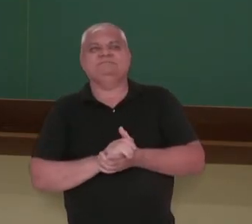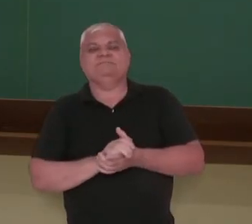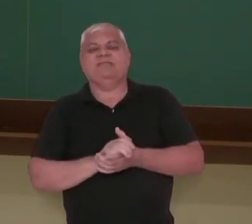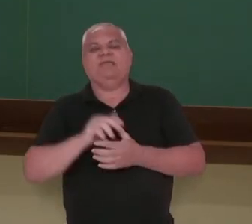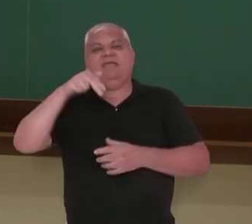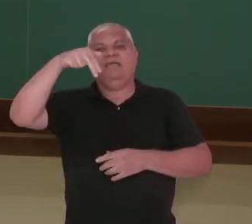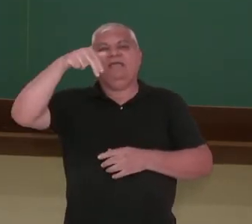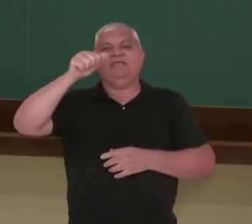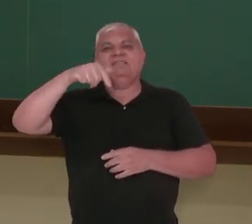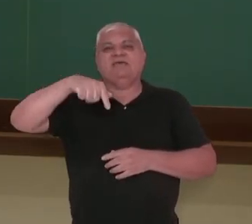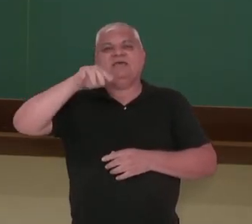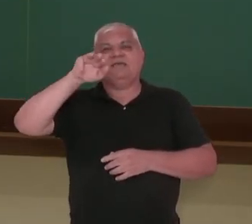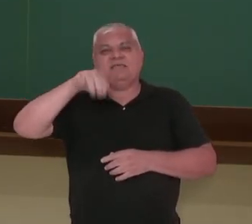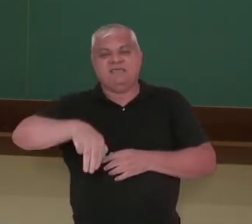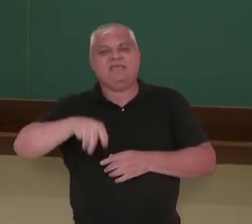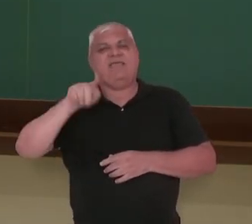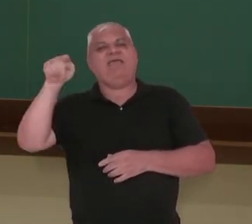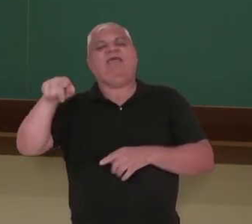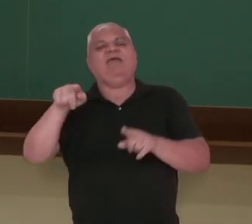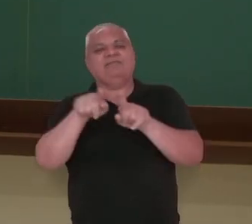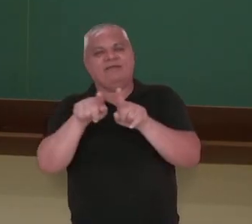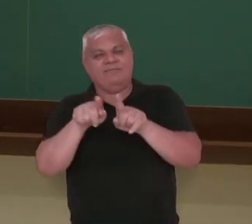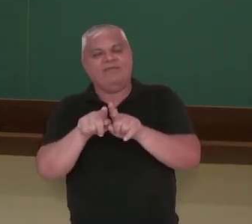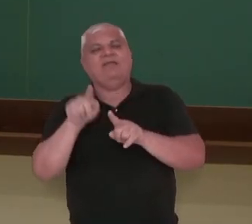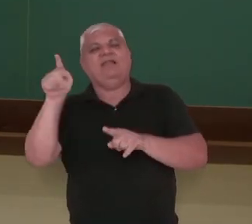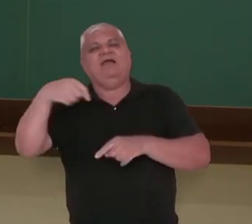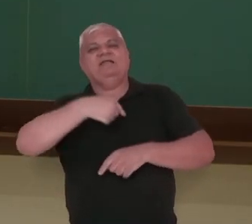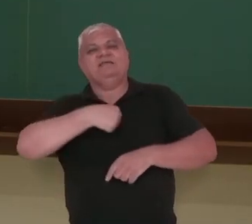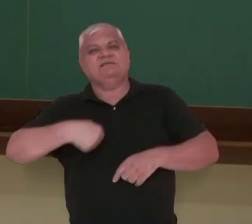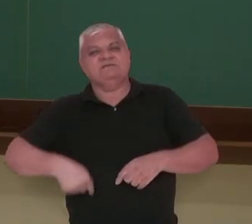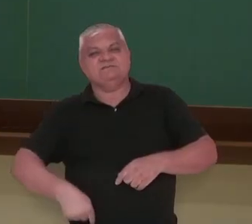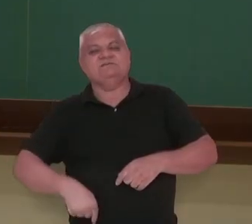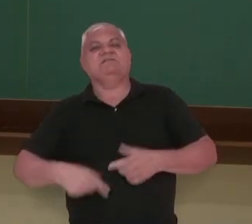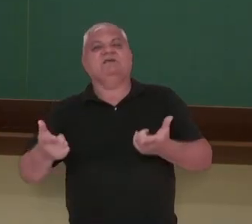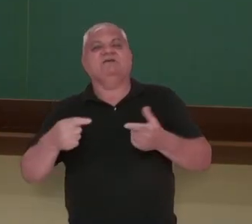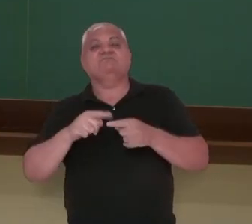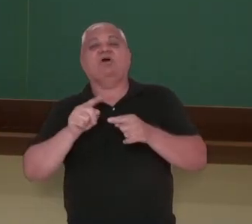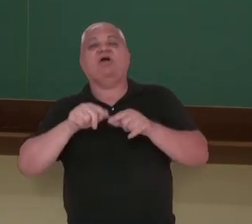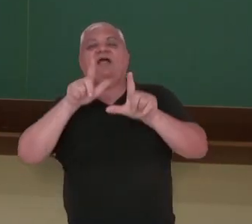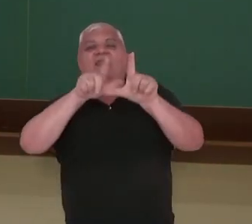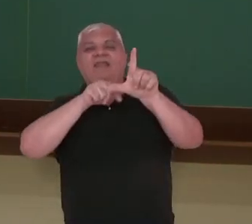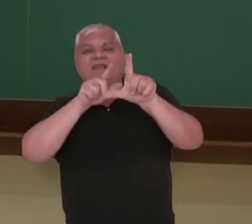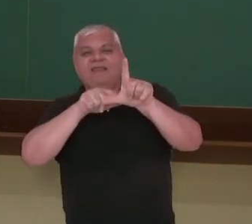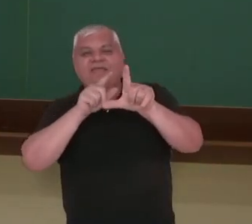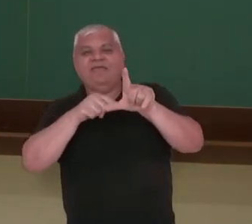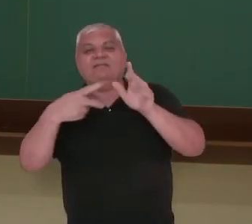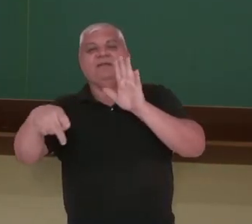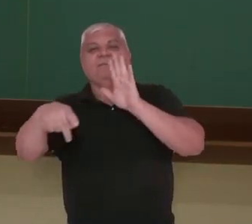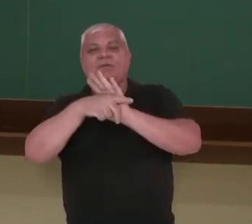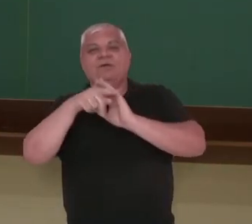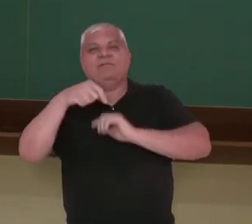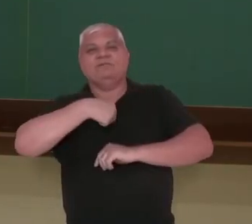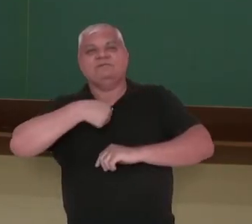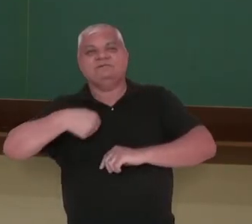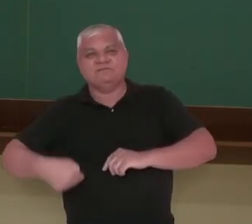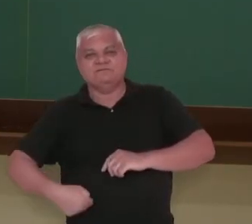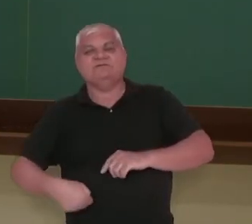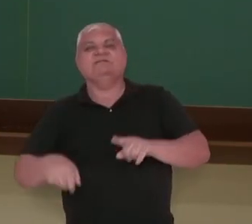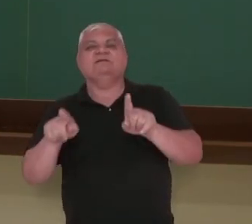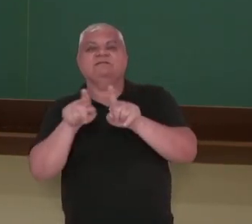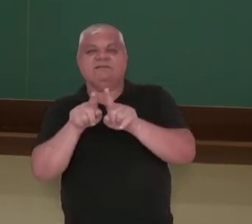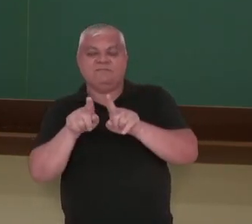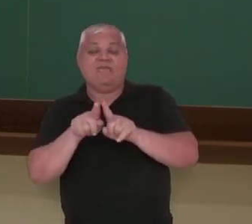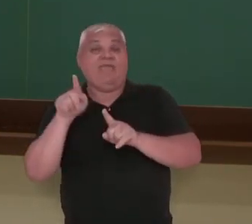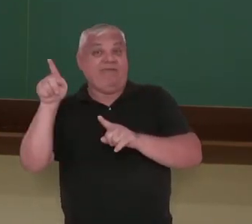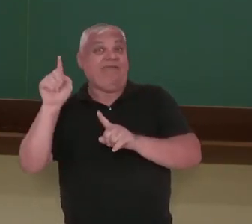o nanquim. O nanquim, semelhante à aquarela, o mesmo tipo de tratamento, só que o nanquim puro é feito por letra. Como vem da China, a letra também é considerada obra de arte